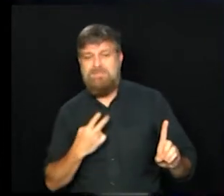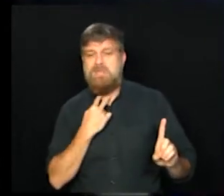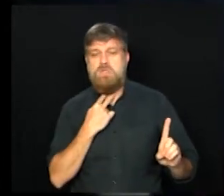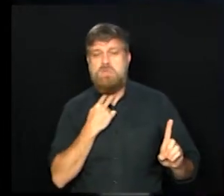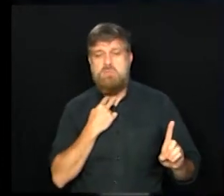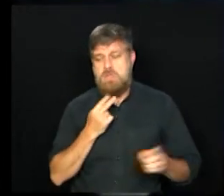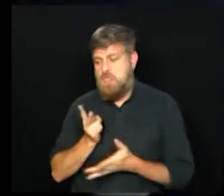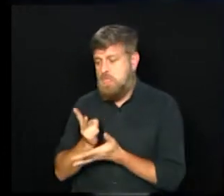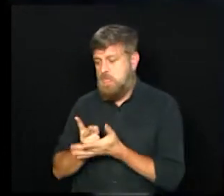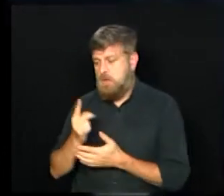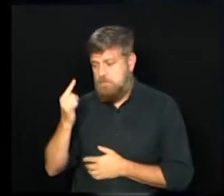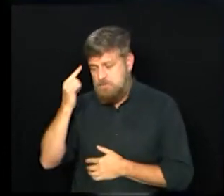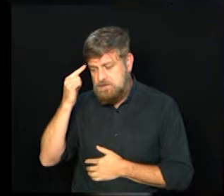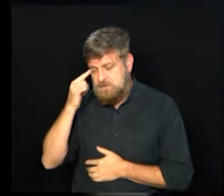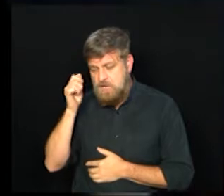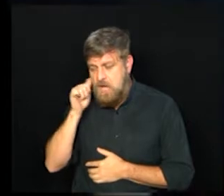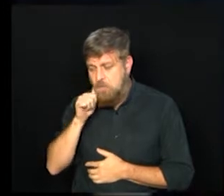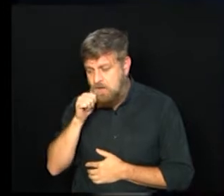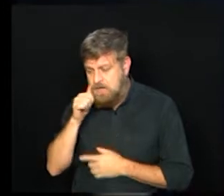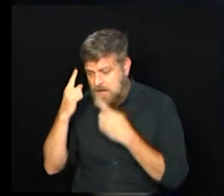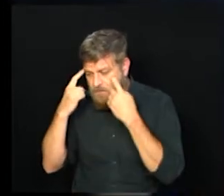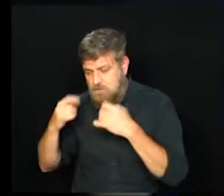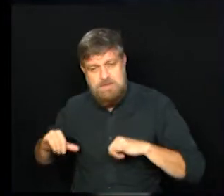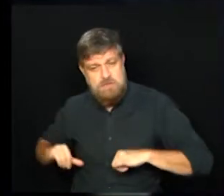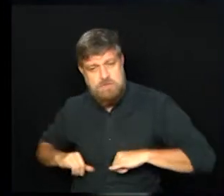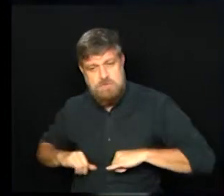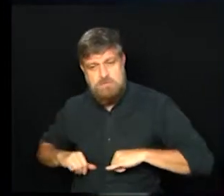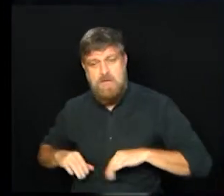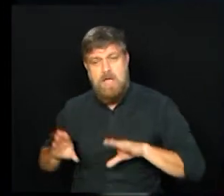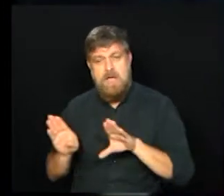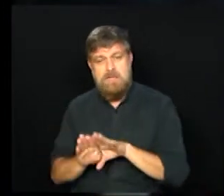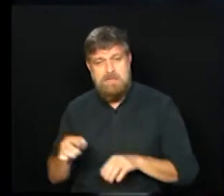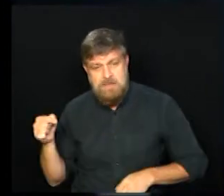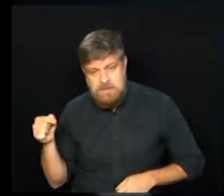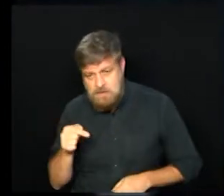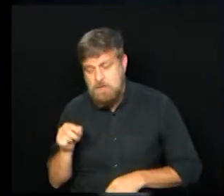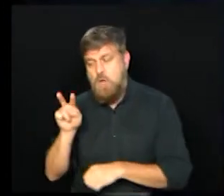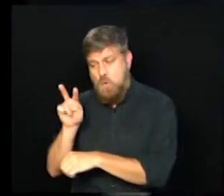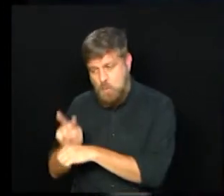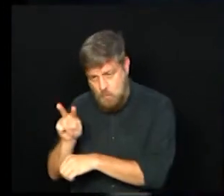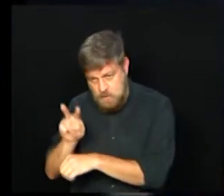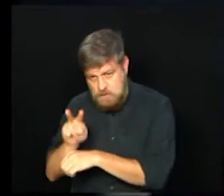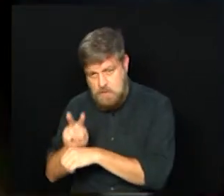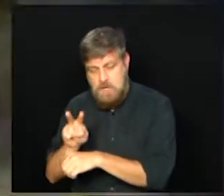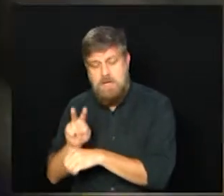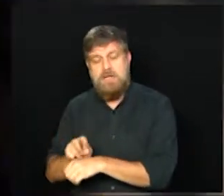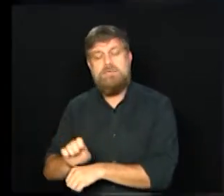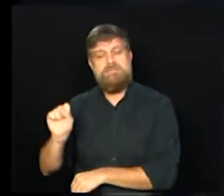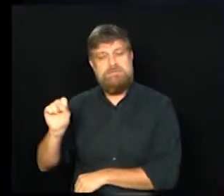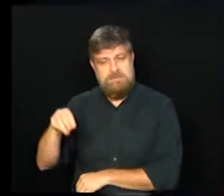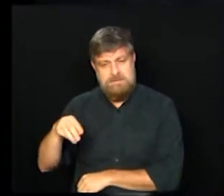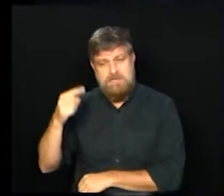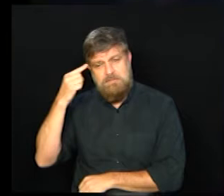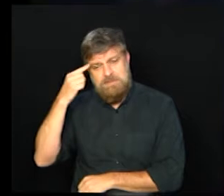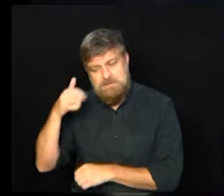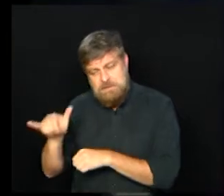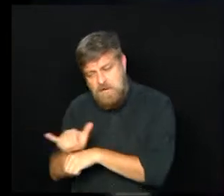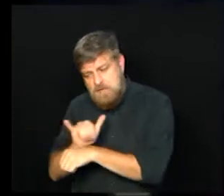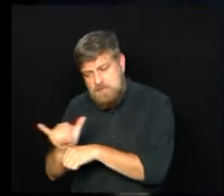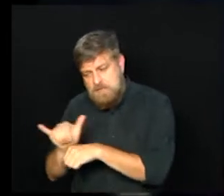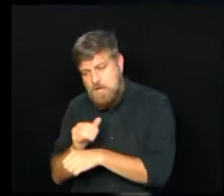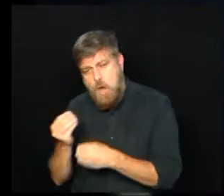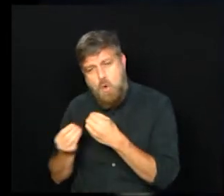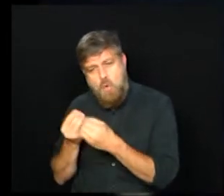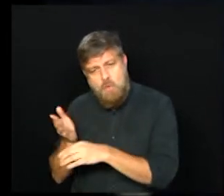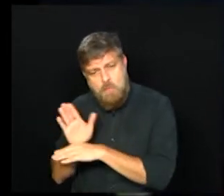para as mulheres em situação de violência. Precisamos cuidá-las, precisamos protegê-las, precisamos pensar medidas de proteção,